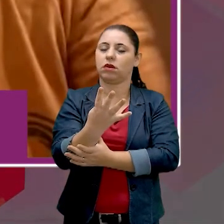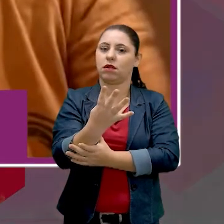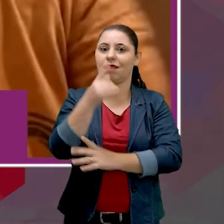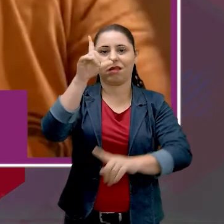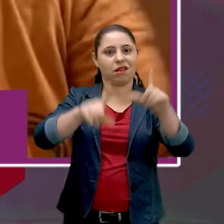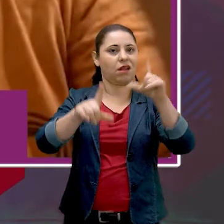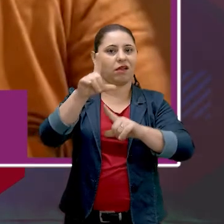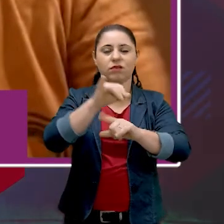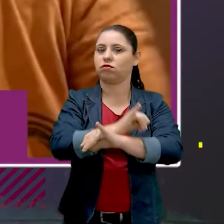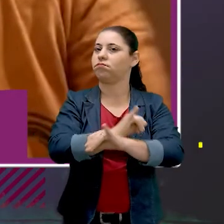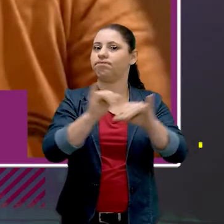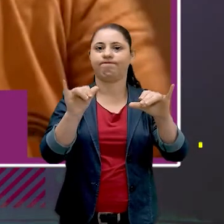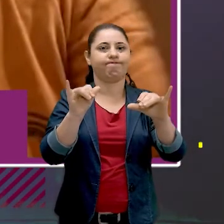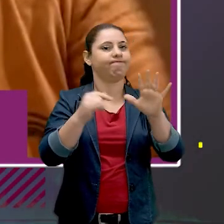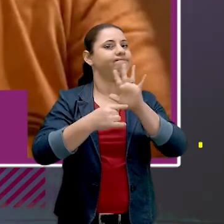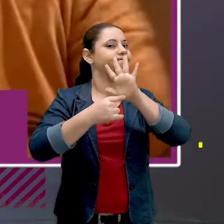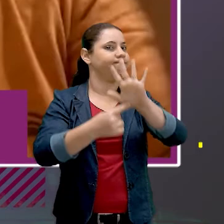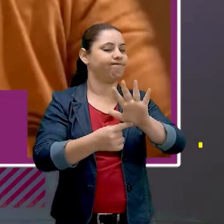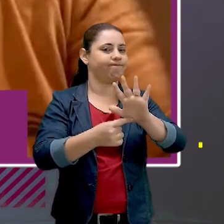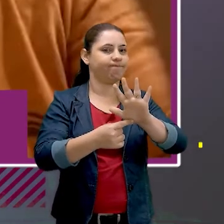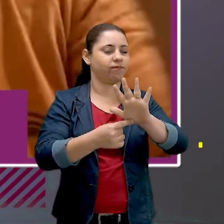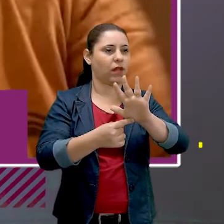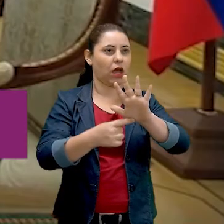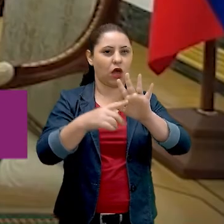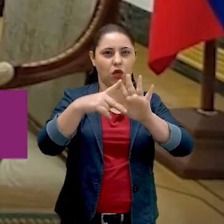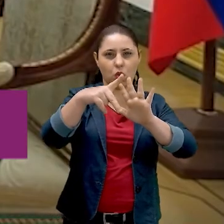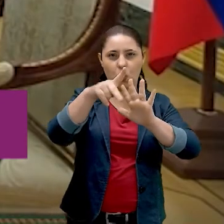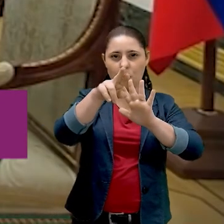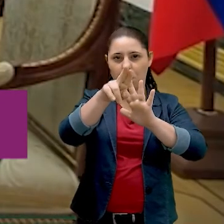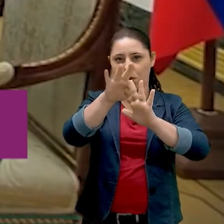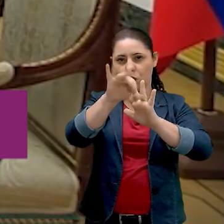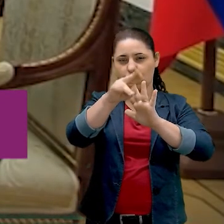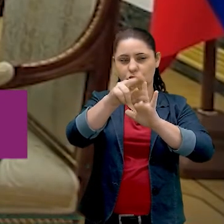na televisão. Isso aí levou uma revolta do